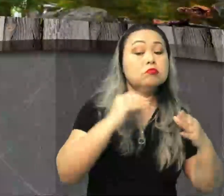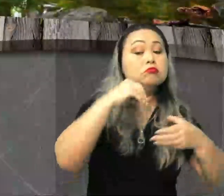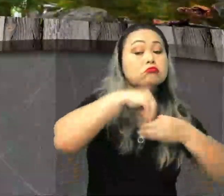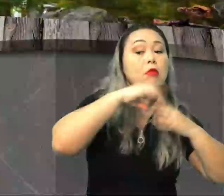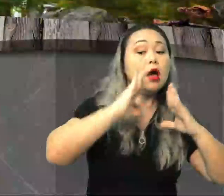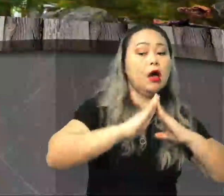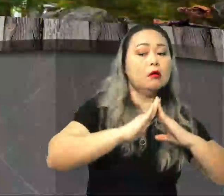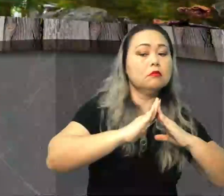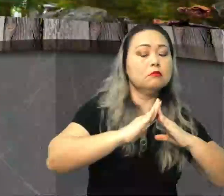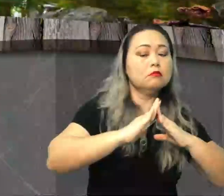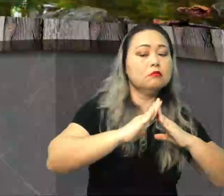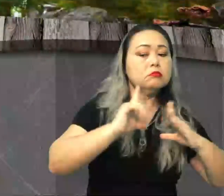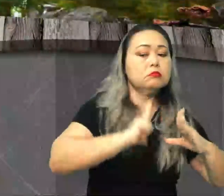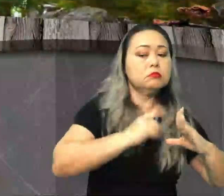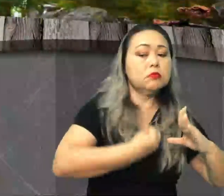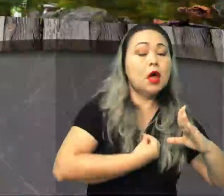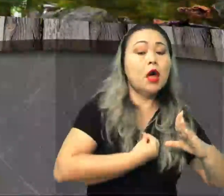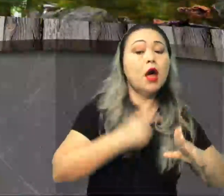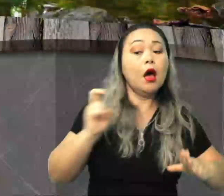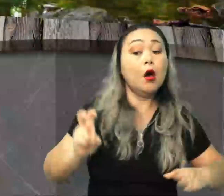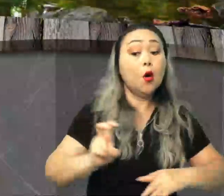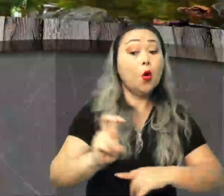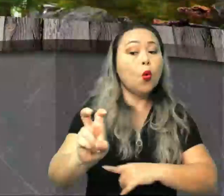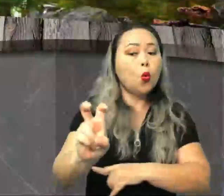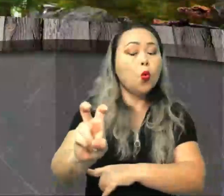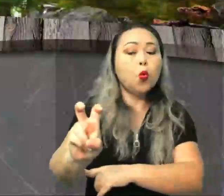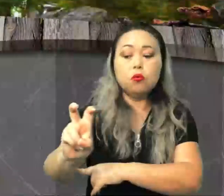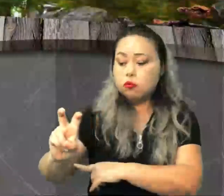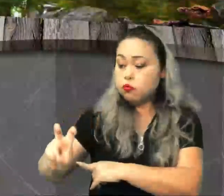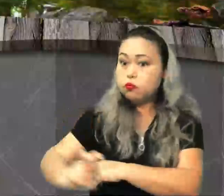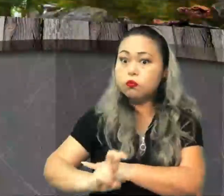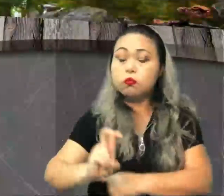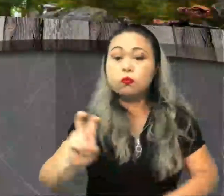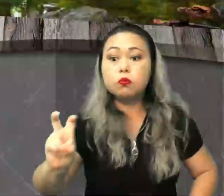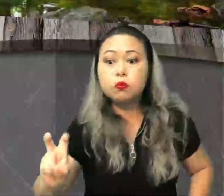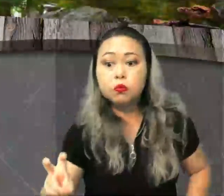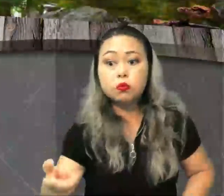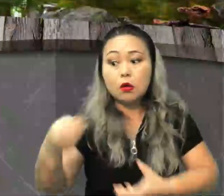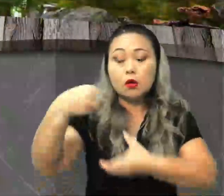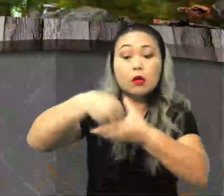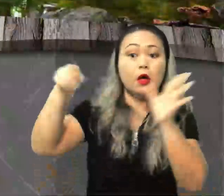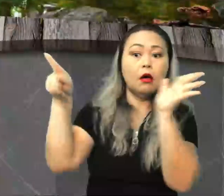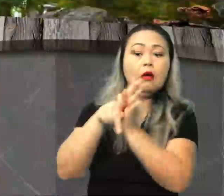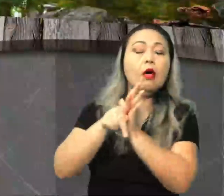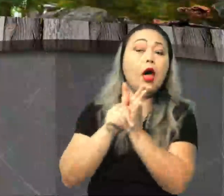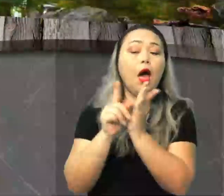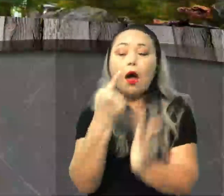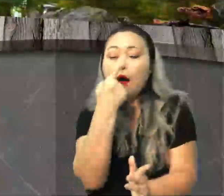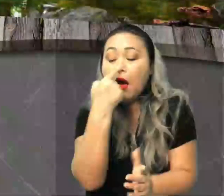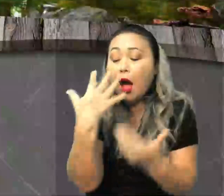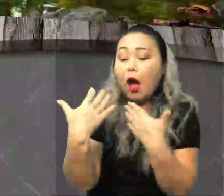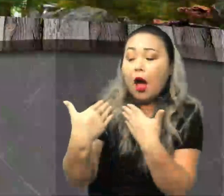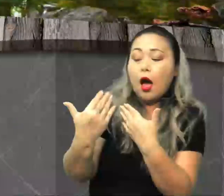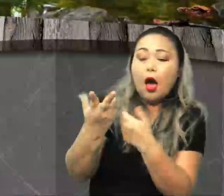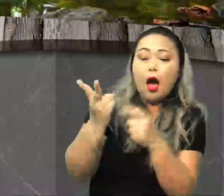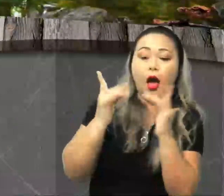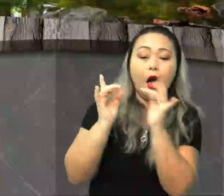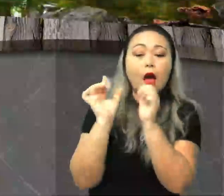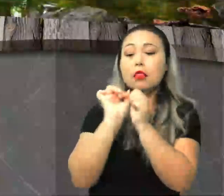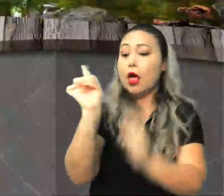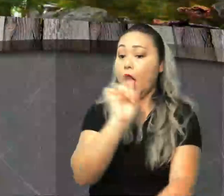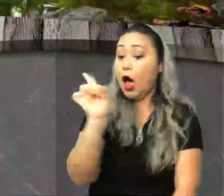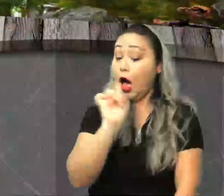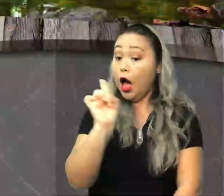doméstico, tá? Esses animais são répteis, eles agem por instinto, não tem esse negócio de afeição, não, como a gente encontra nos